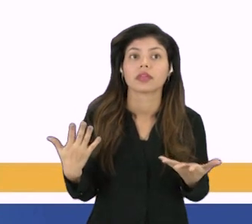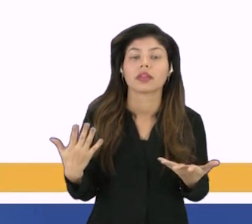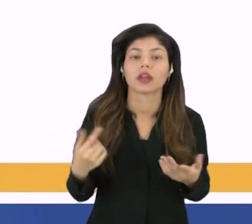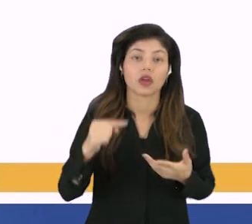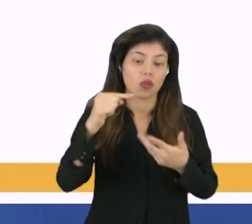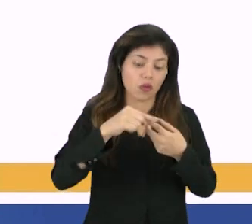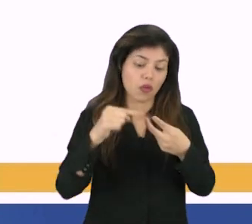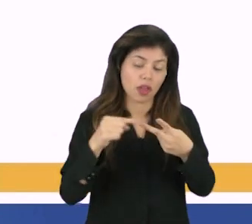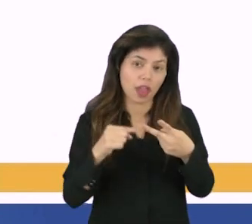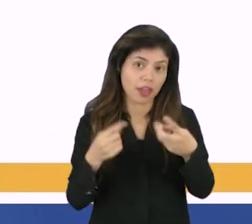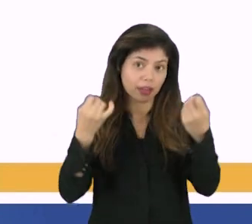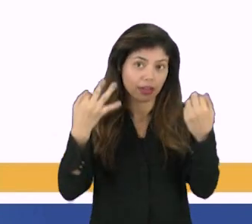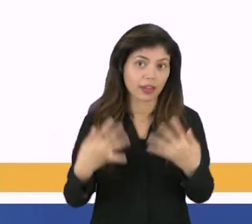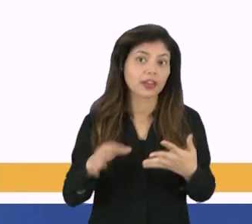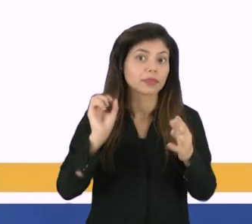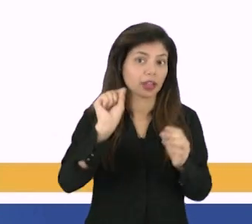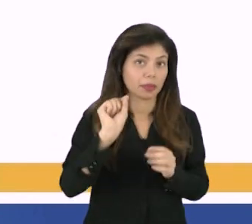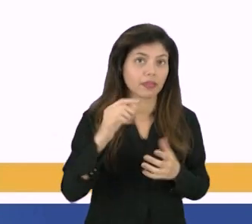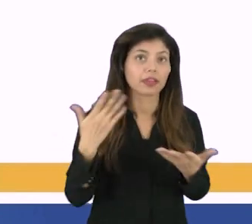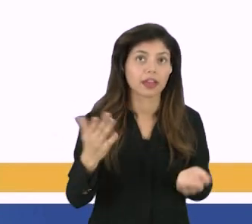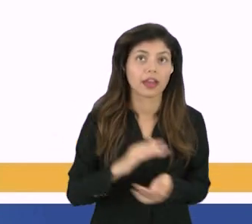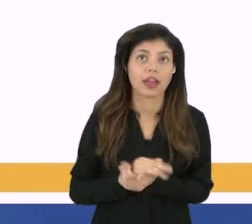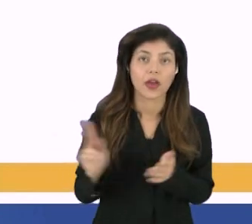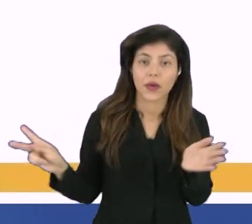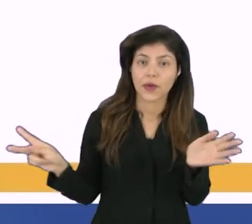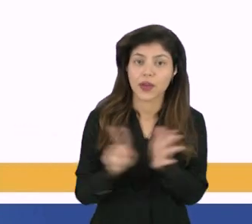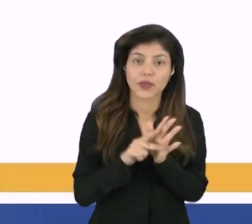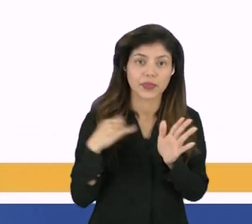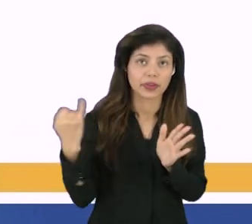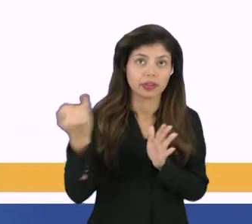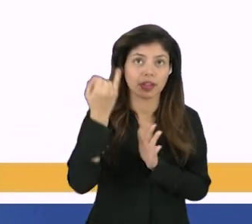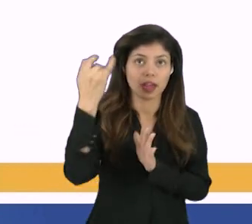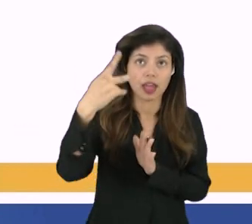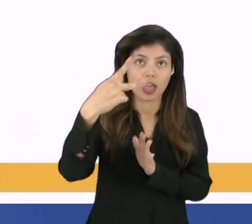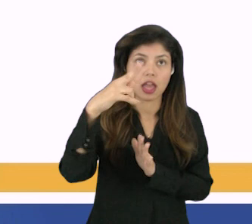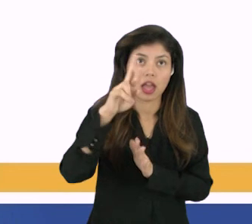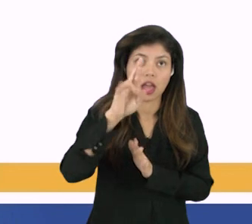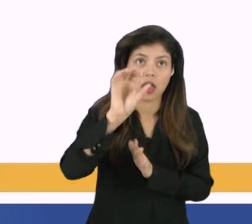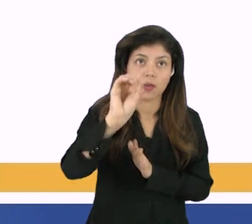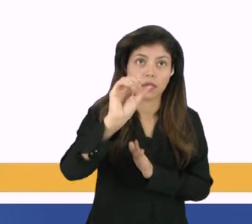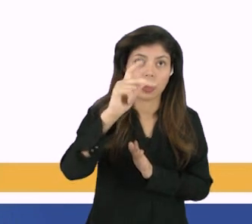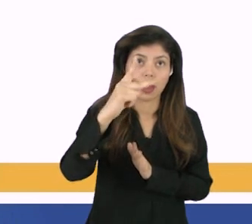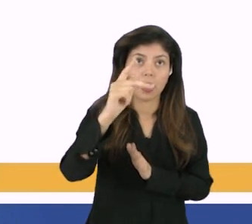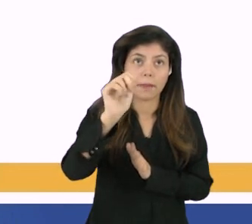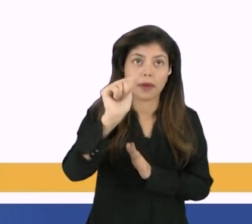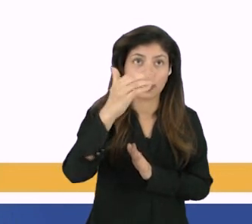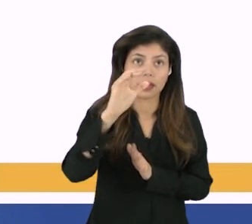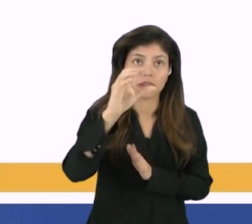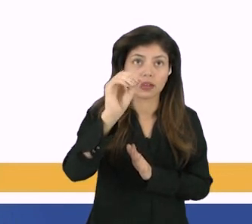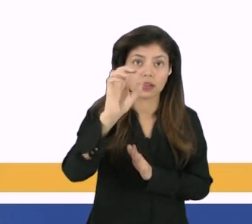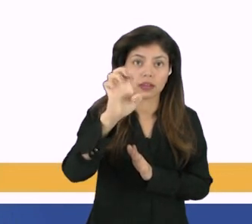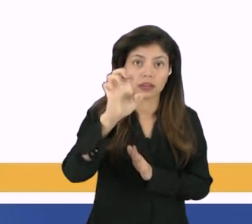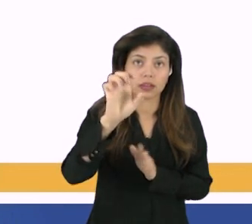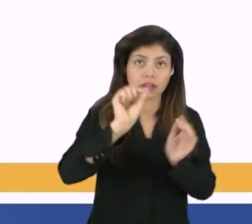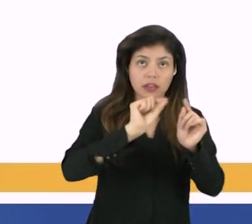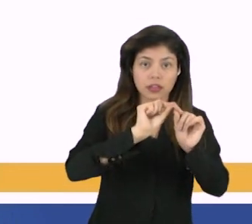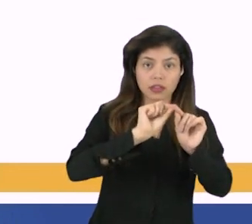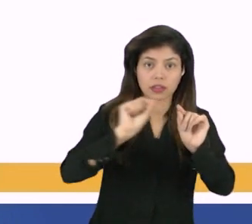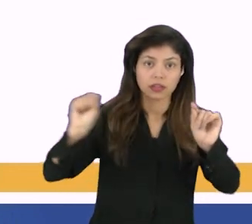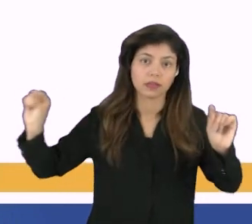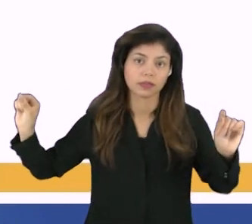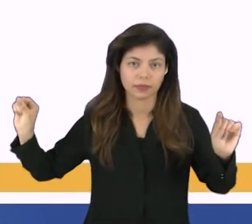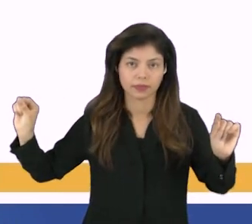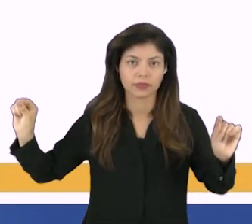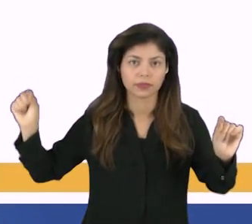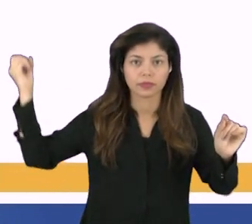dos princípios que eu mencionei aqui, que é o princípio da propagação. Olha aqui, elas estão até desenhadas aqui, ó. Propagação